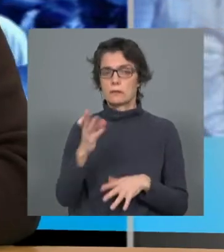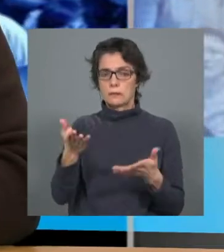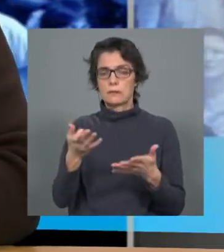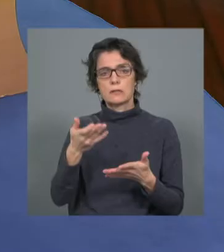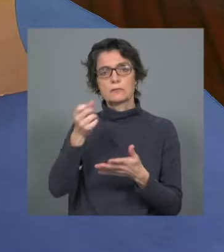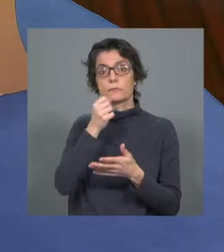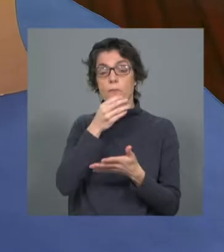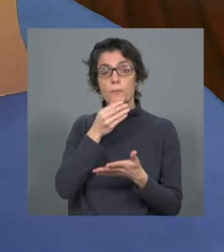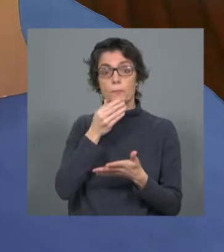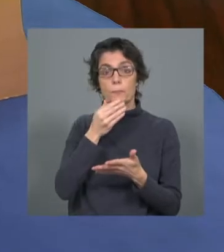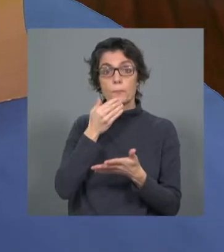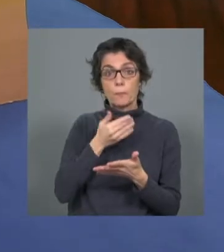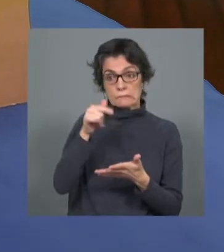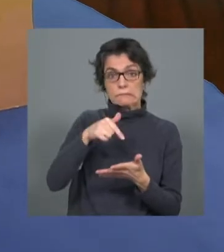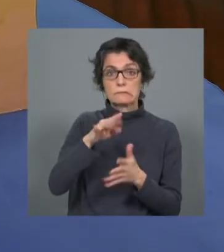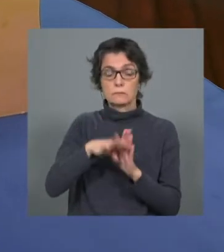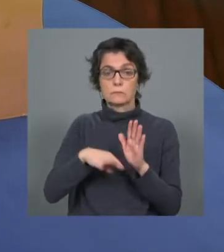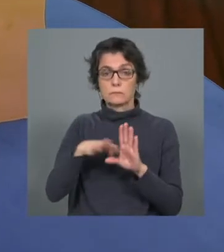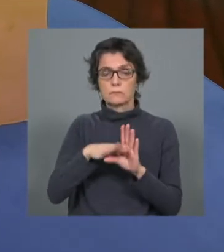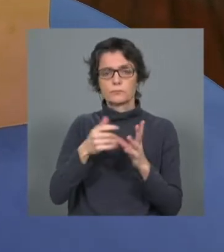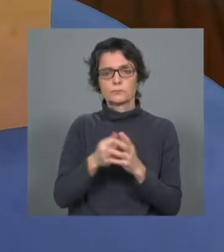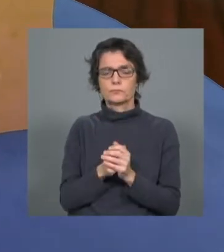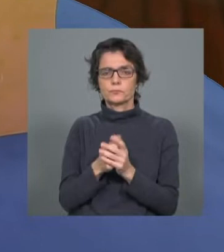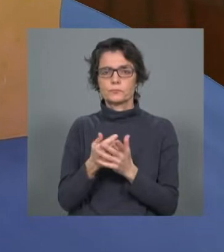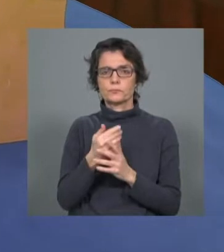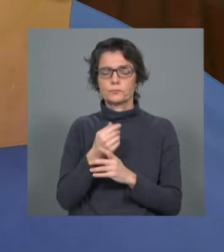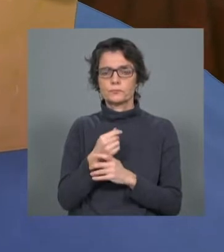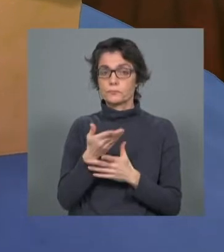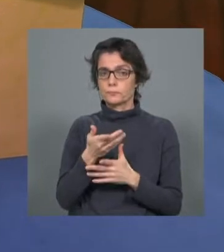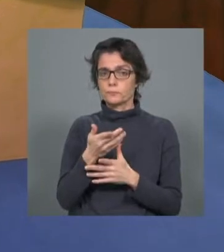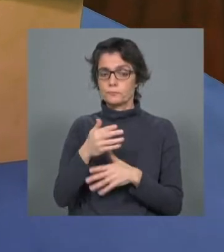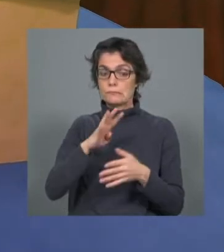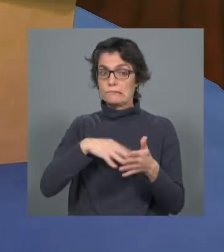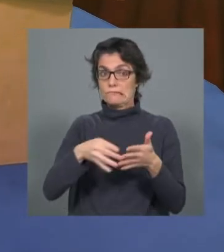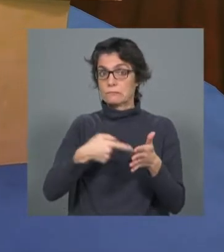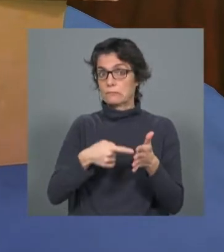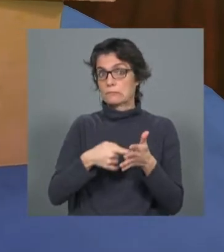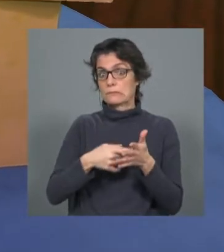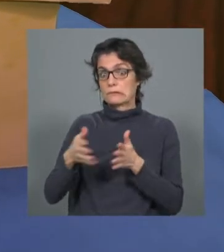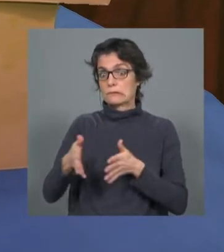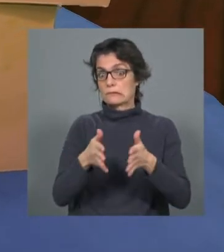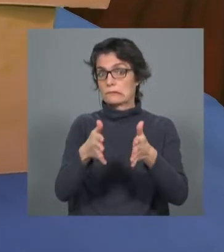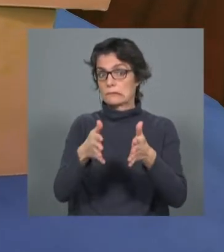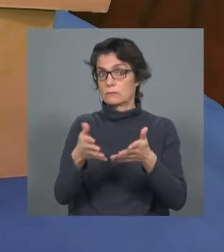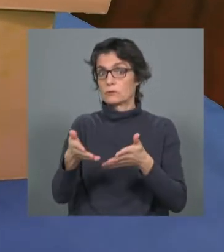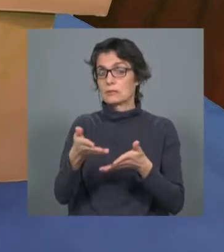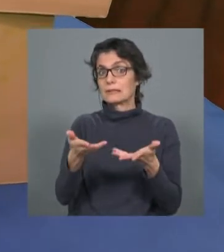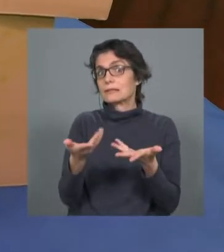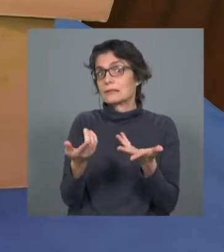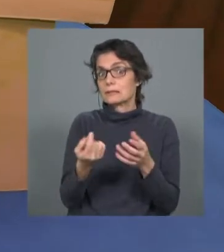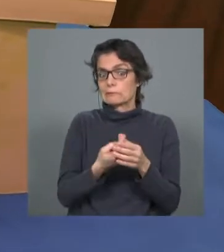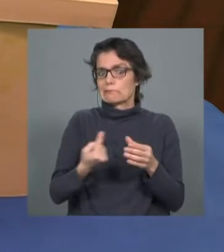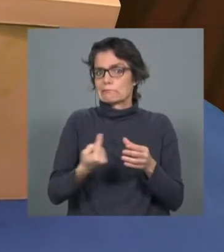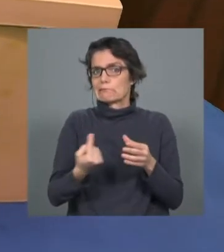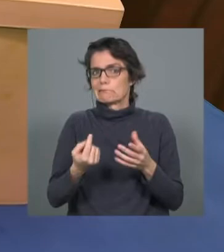connosco. Podemos falar de plano para começar a desconfinar ou de ideias soltas sem se saber muito como